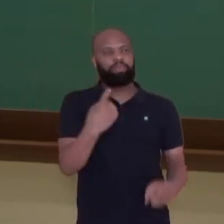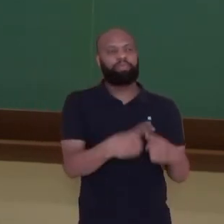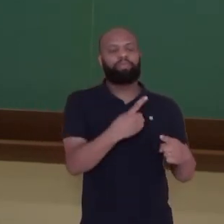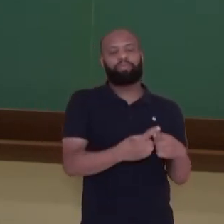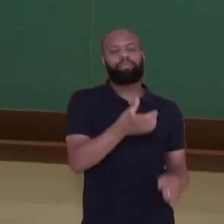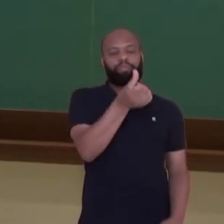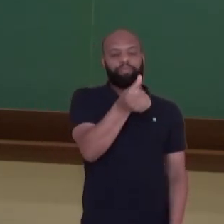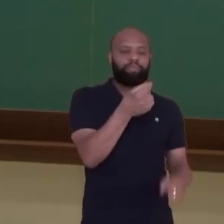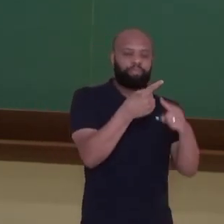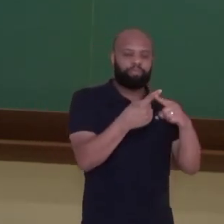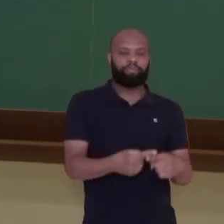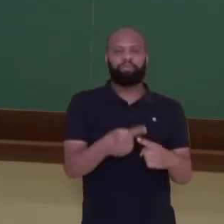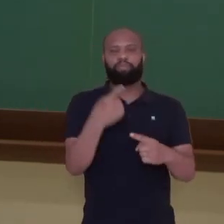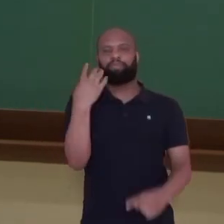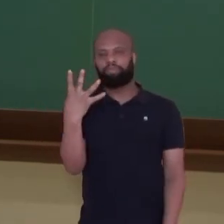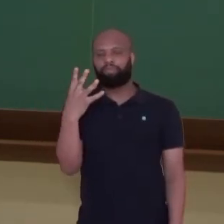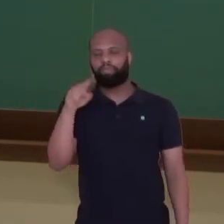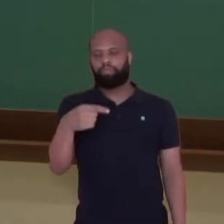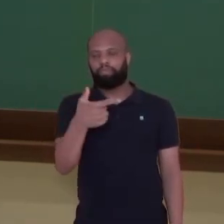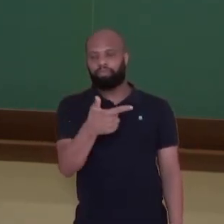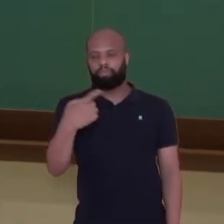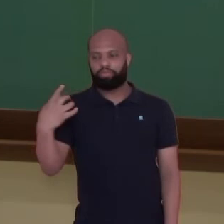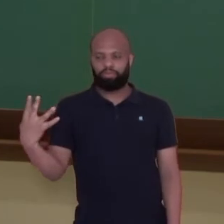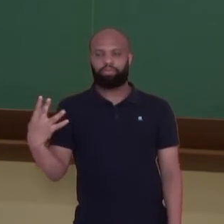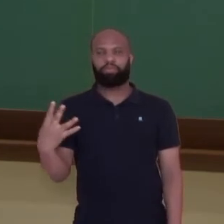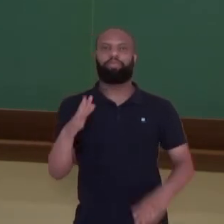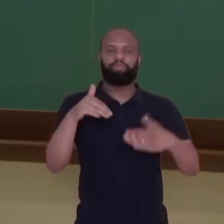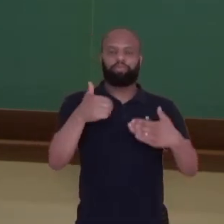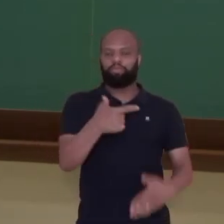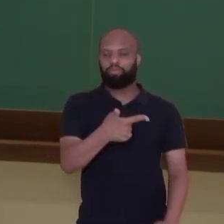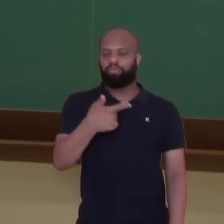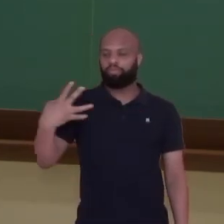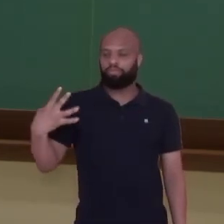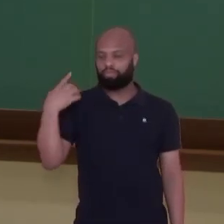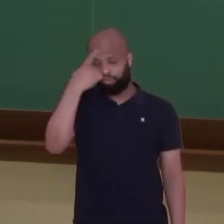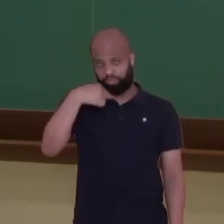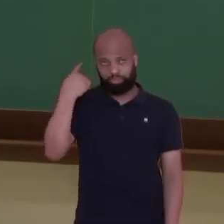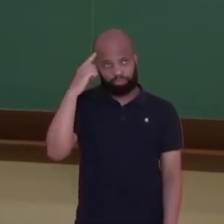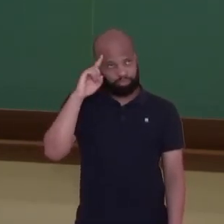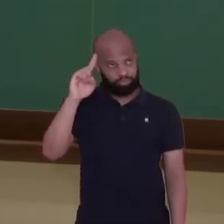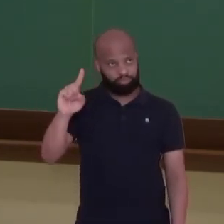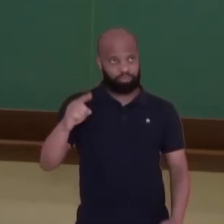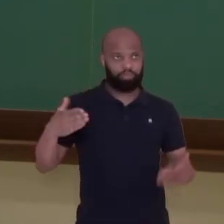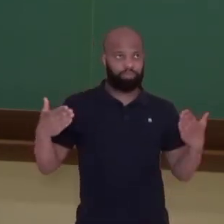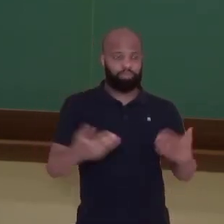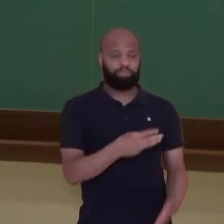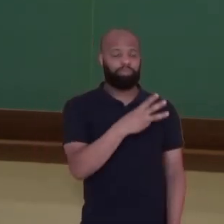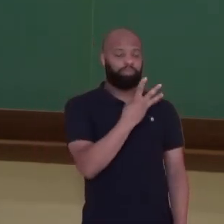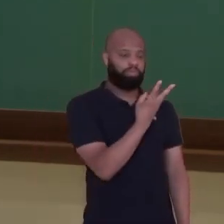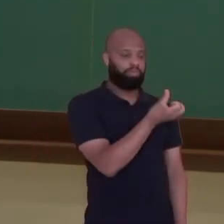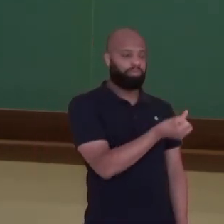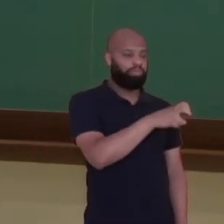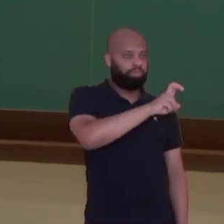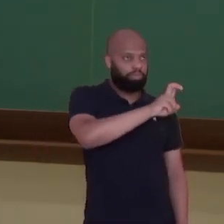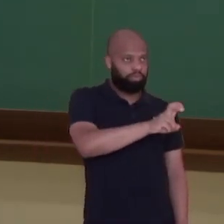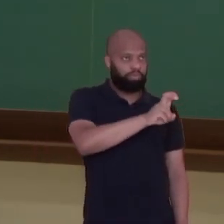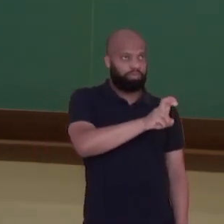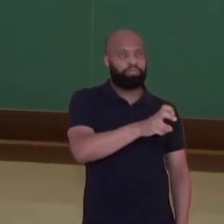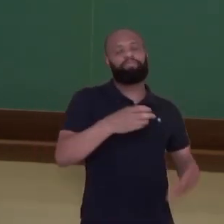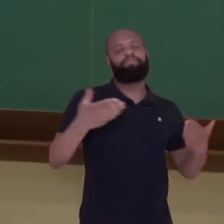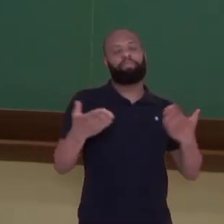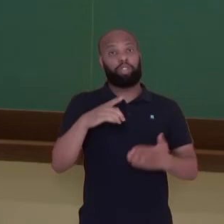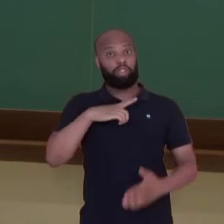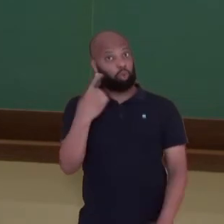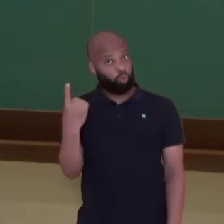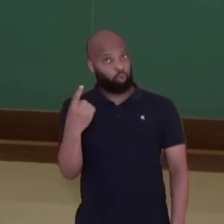vezes 4, 24. 24 horas, um dia de 365